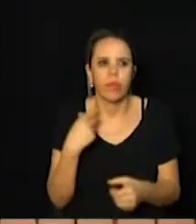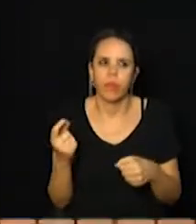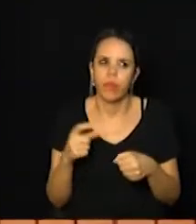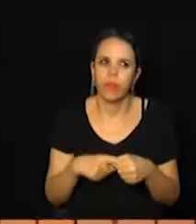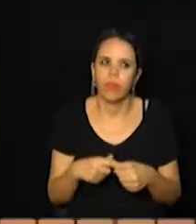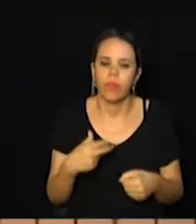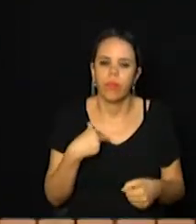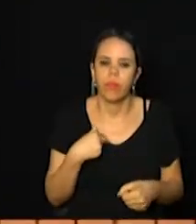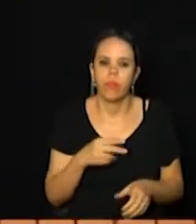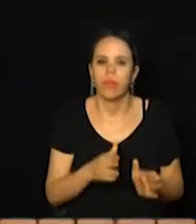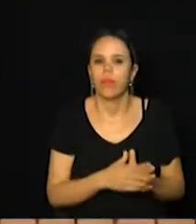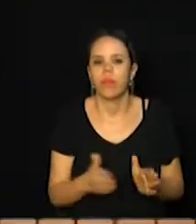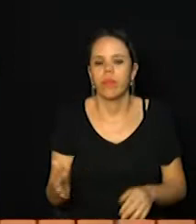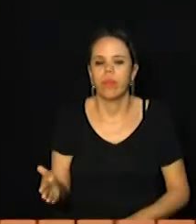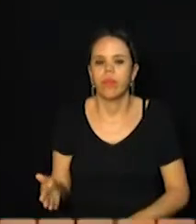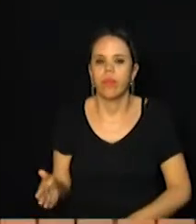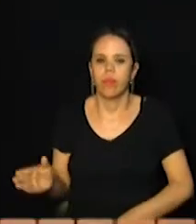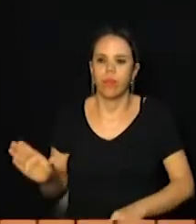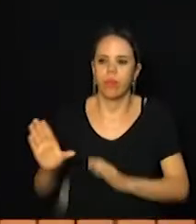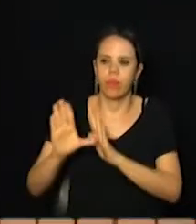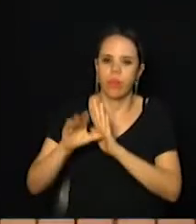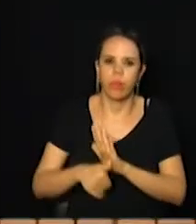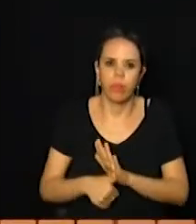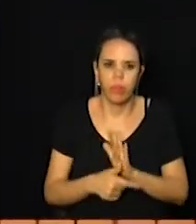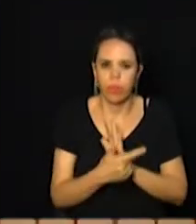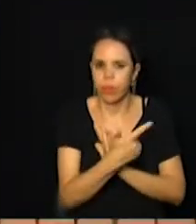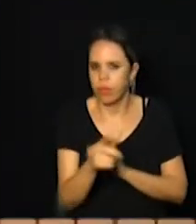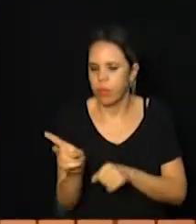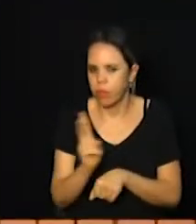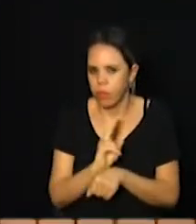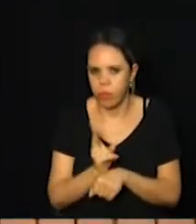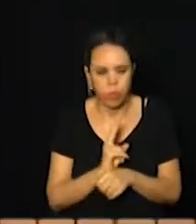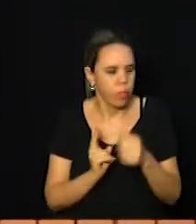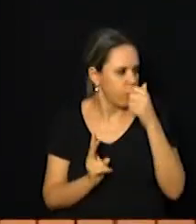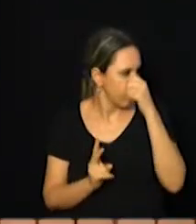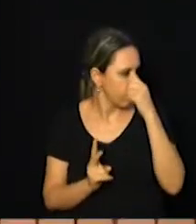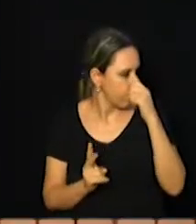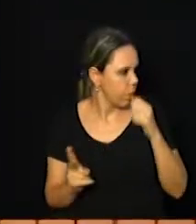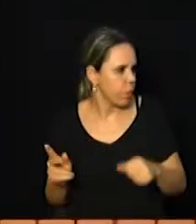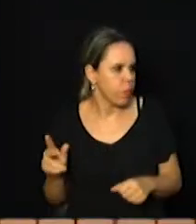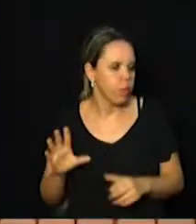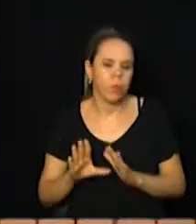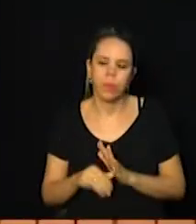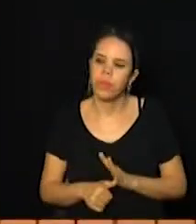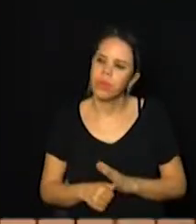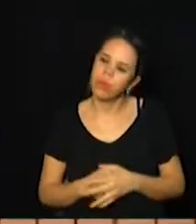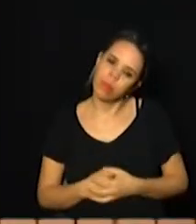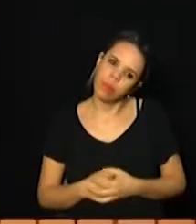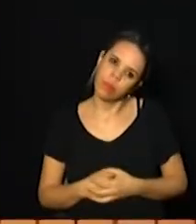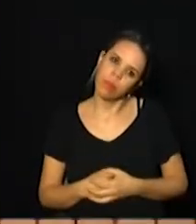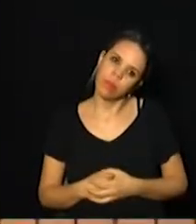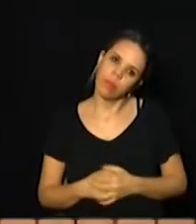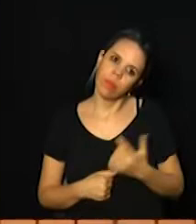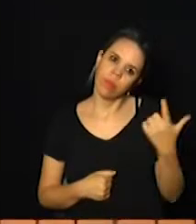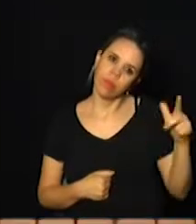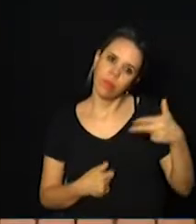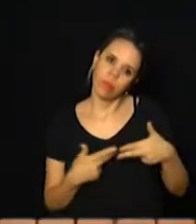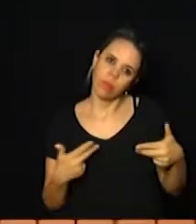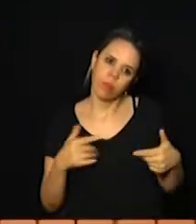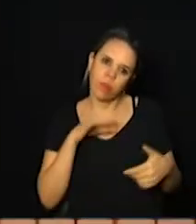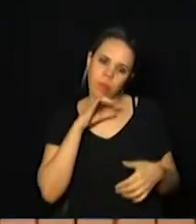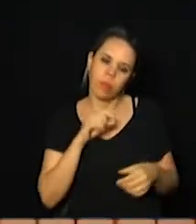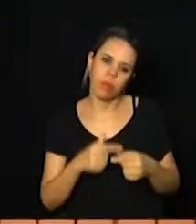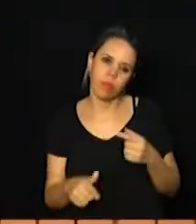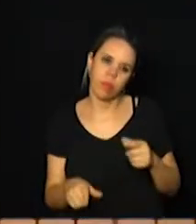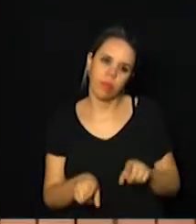nem se intervir ele é assaltado Por que nós não temos segurança ele é assaltado e outras coisas